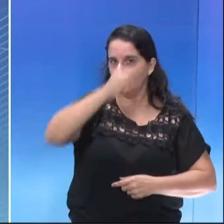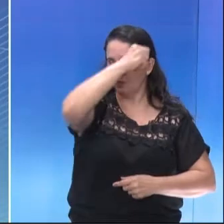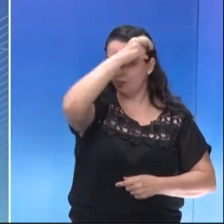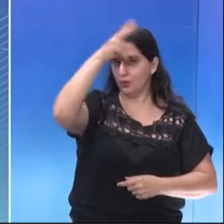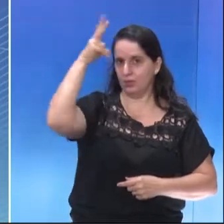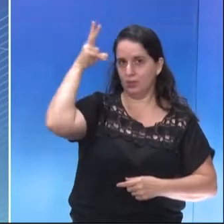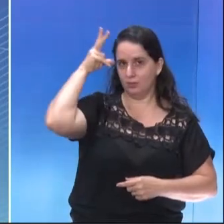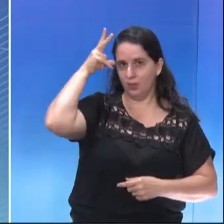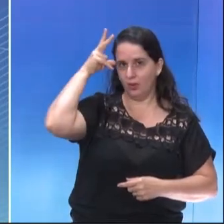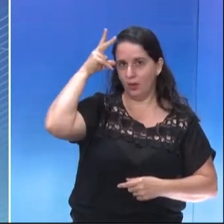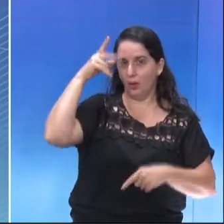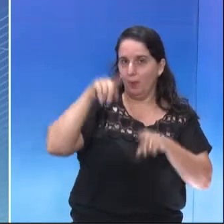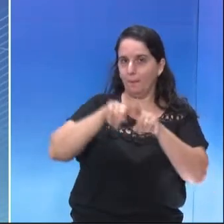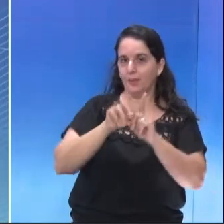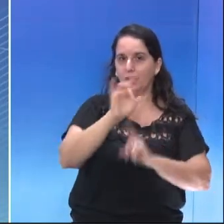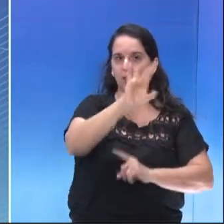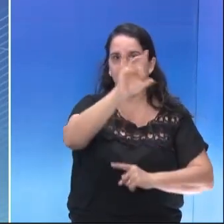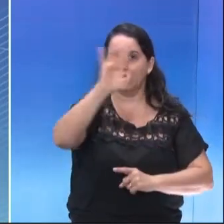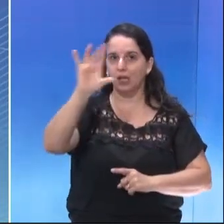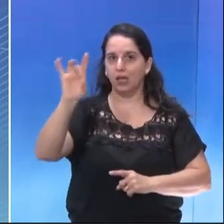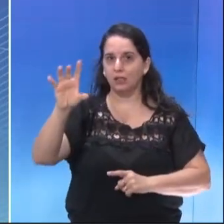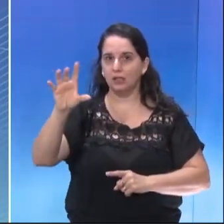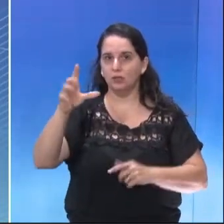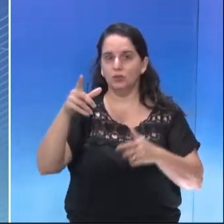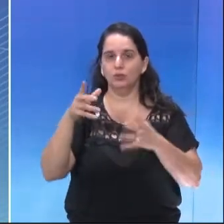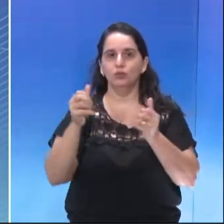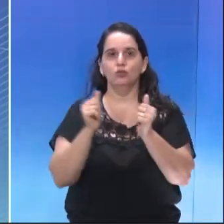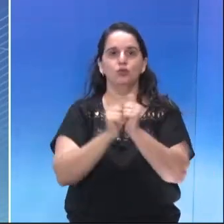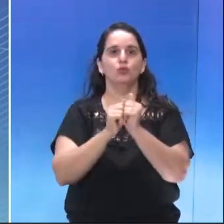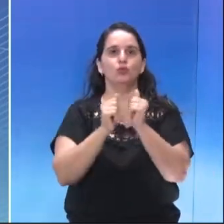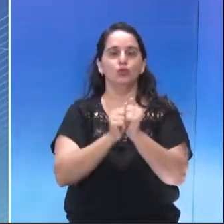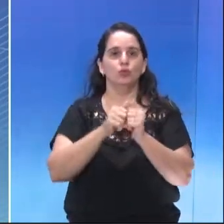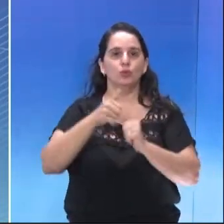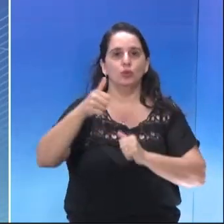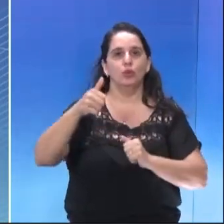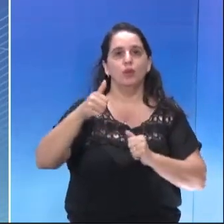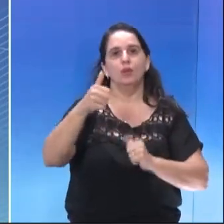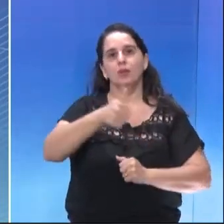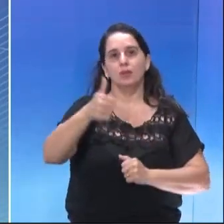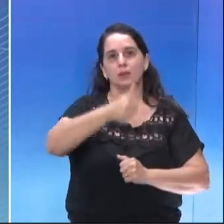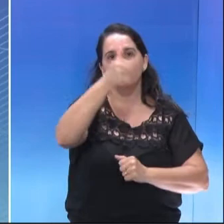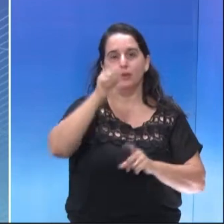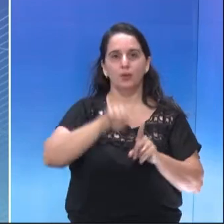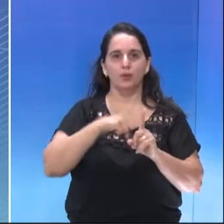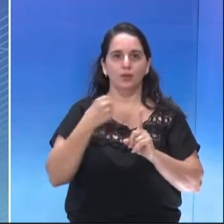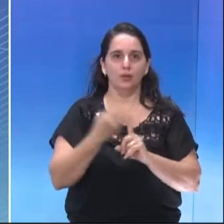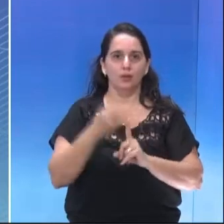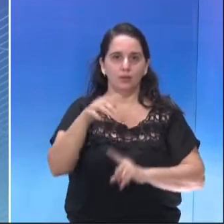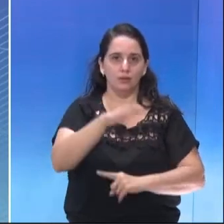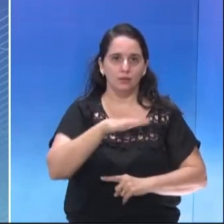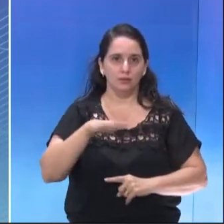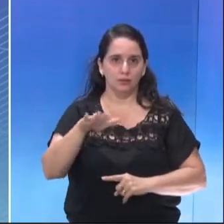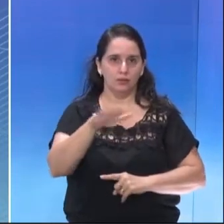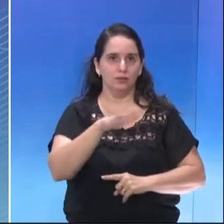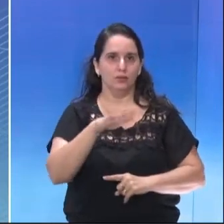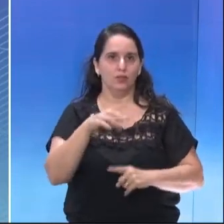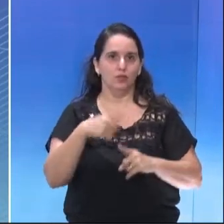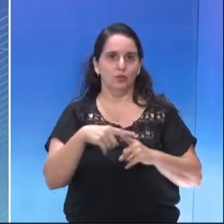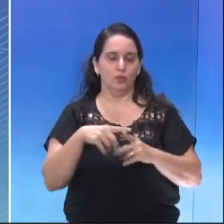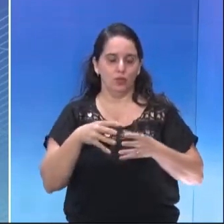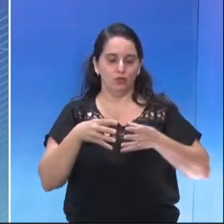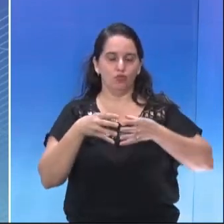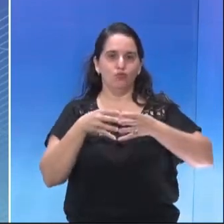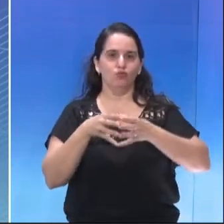parte dessa construção de melhoria, porque nós somos uma sociedade, ou pelo menos deveríamos ser uma